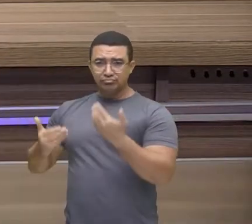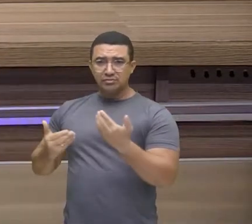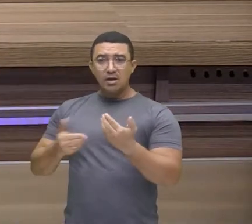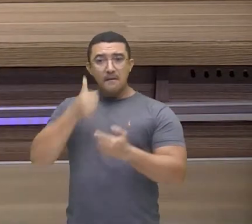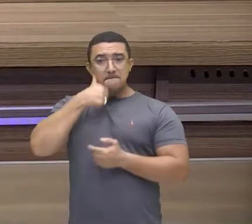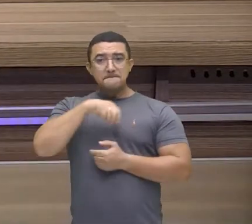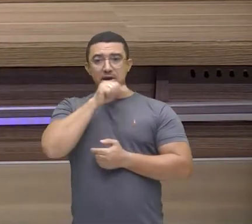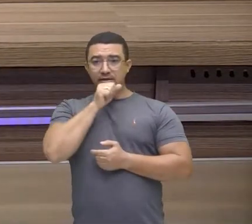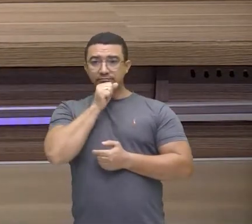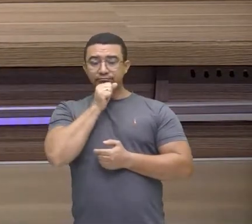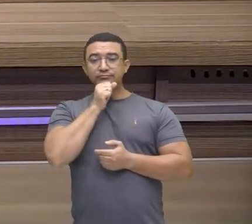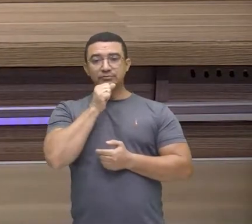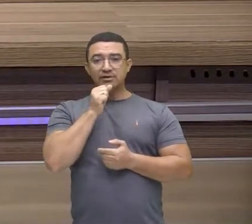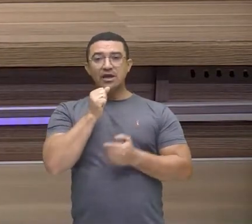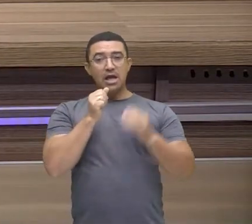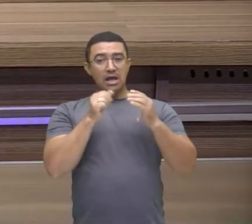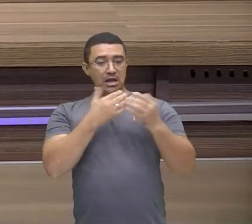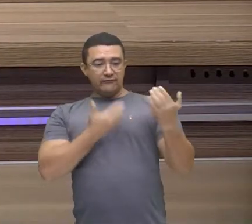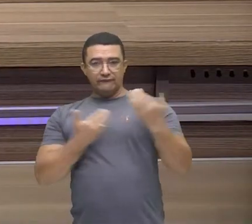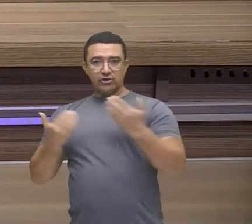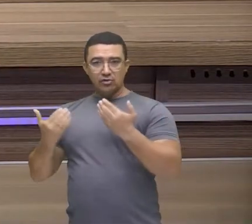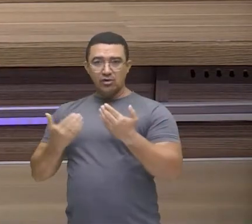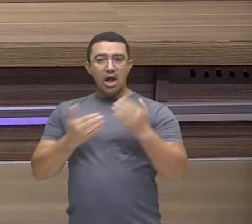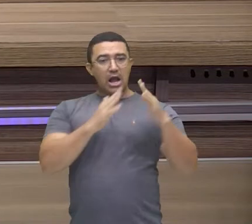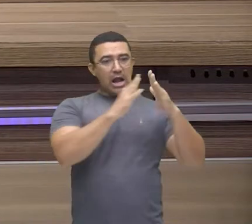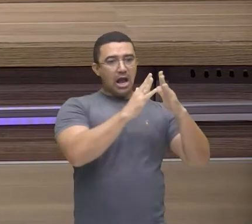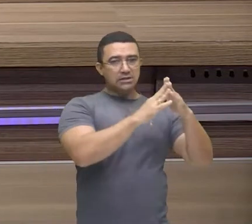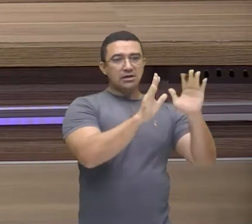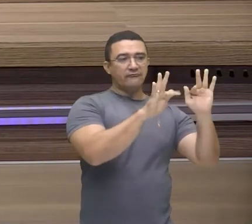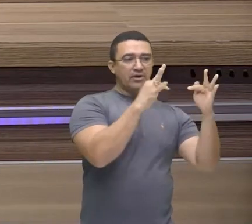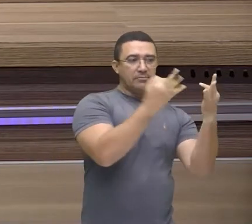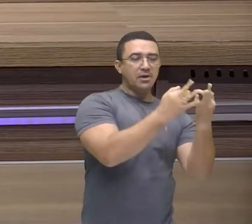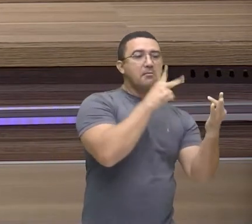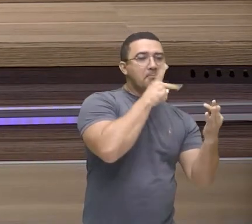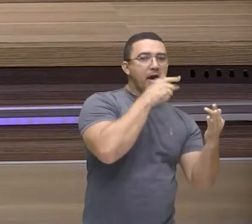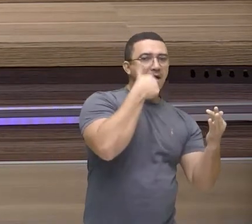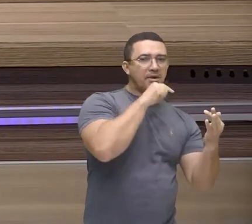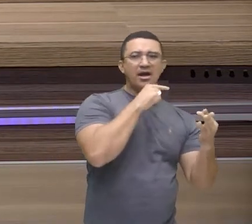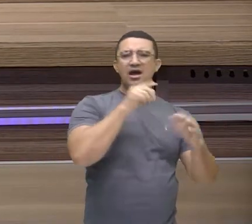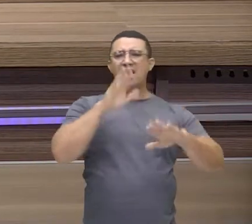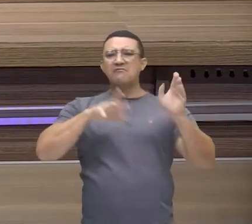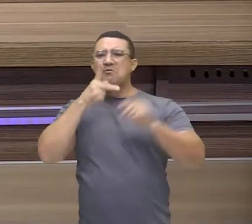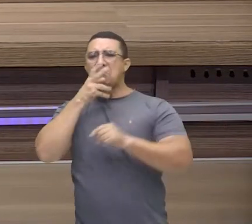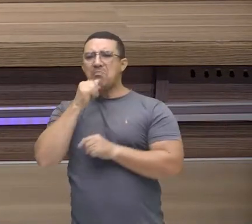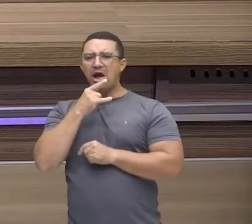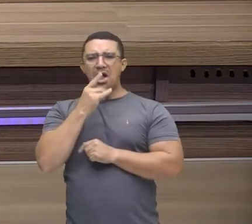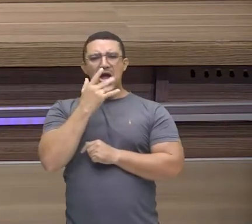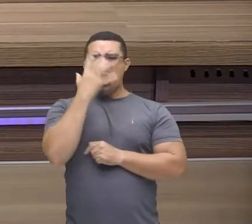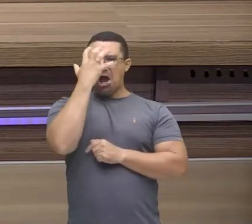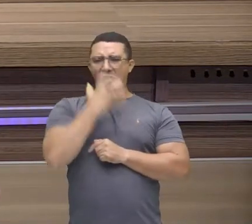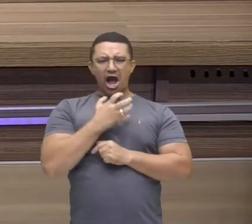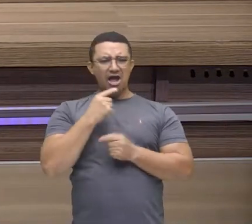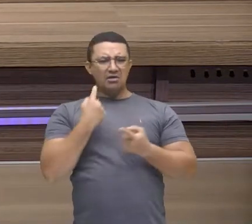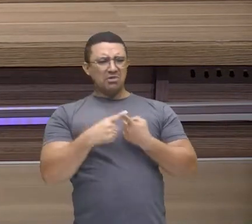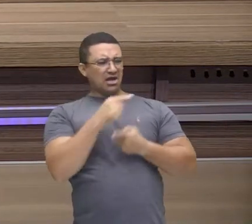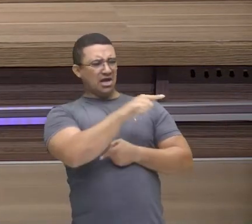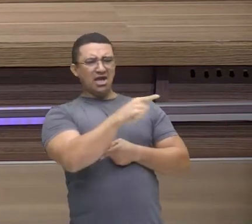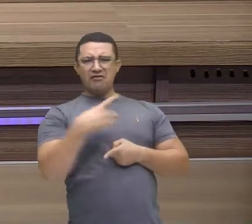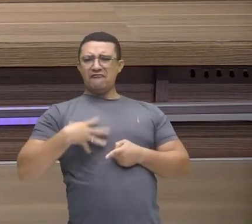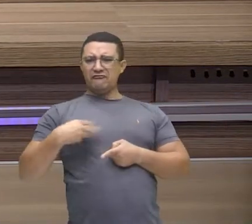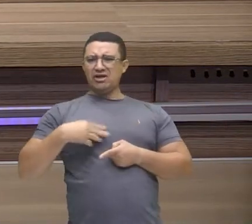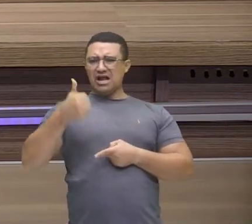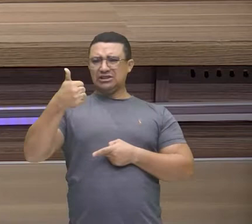a criança está no meio. Aí todo mundo não tem esse. O pai que está revoltado, que a minha tem 14 anos, que tem 13 anos, já virou